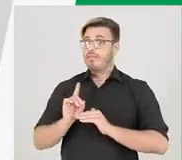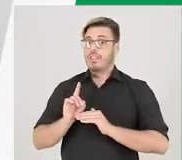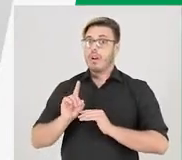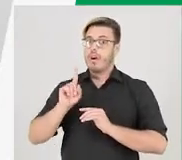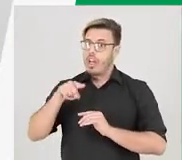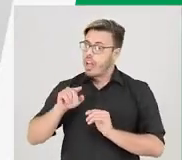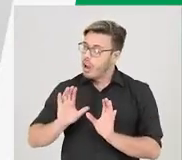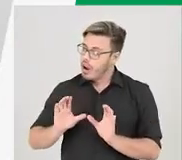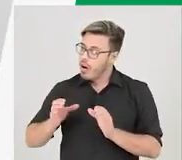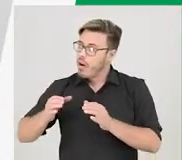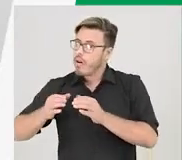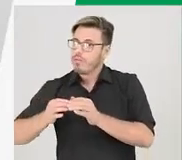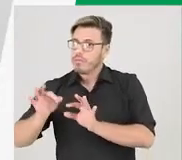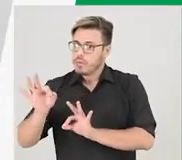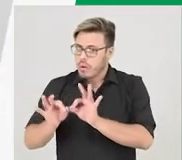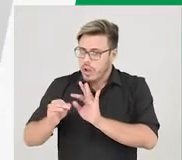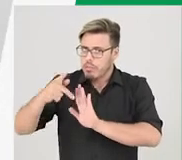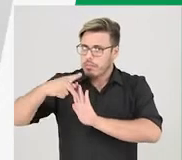próprio aluno.